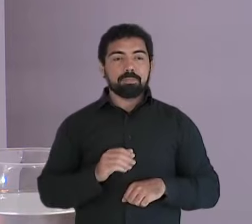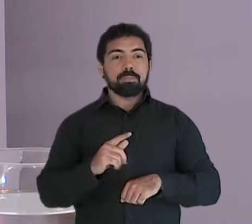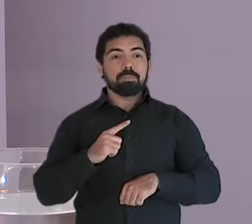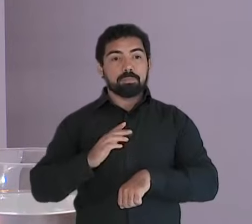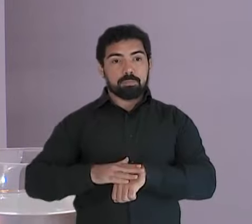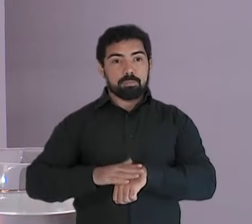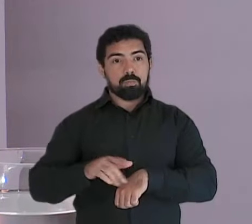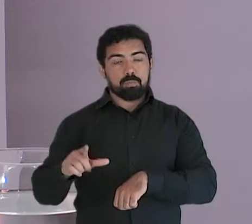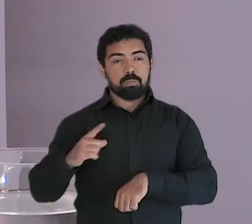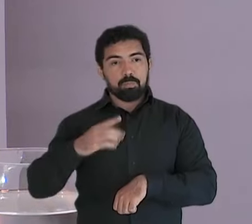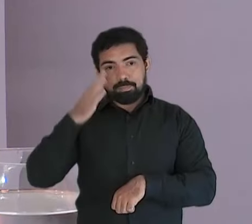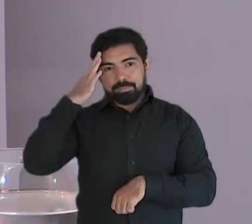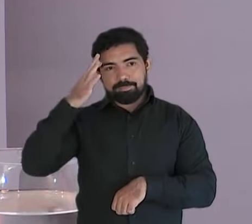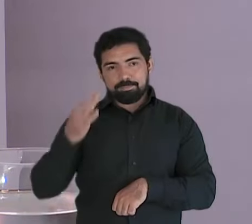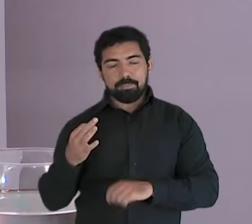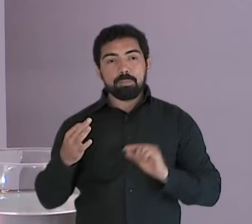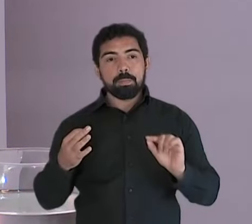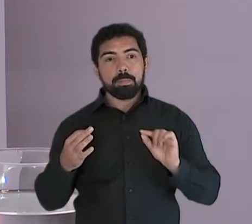um entendimento